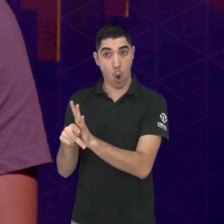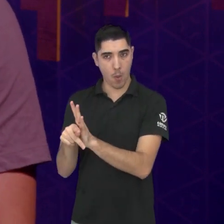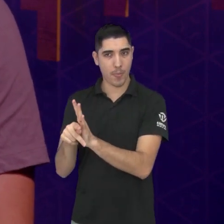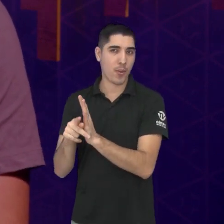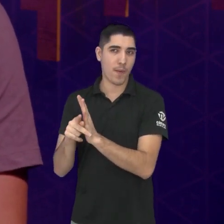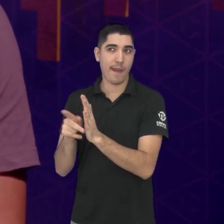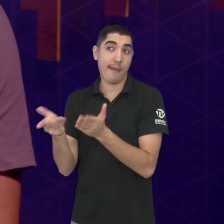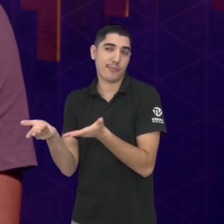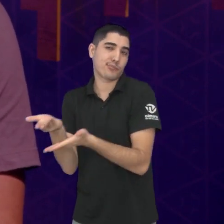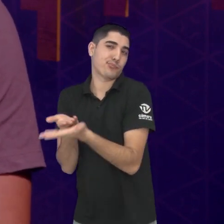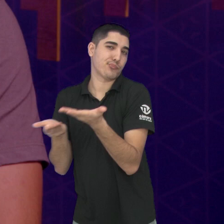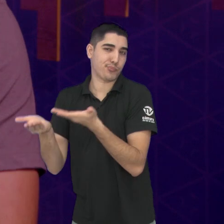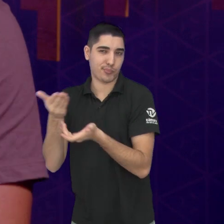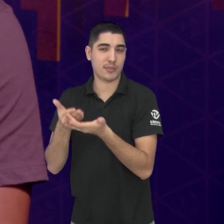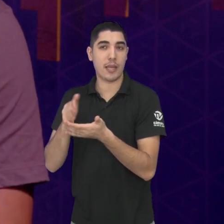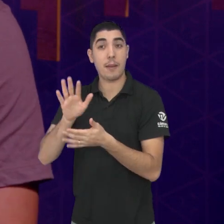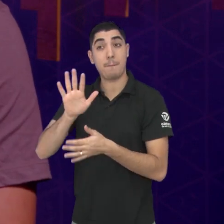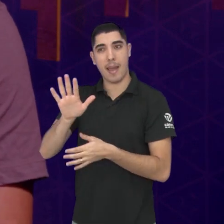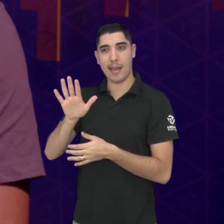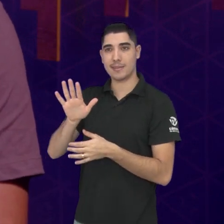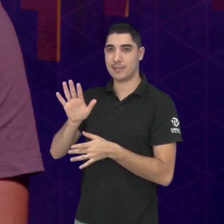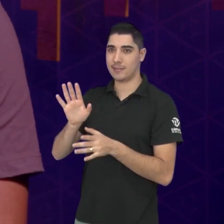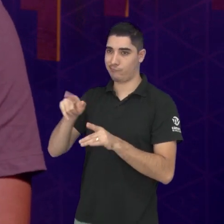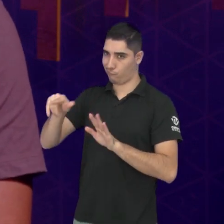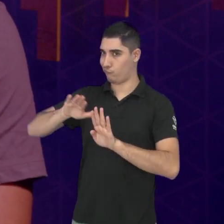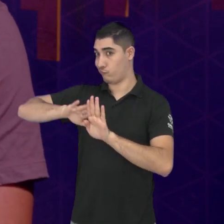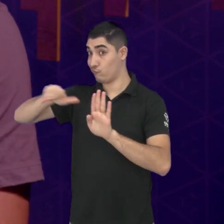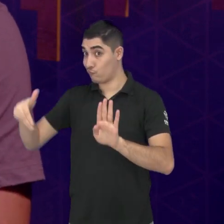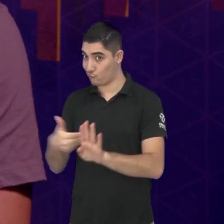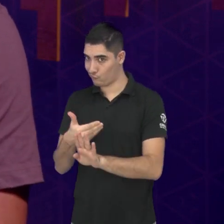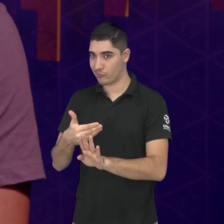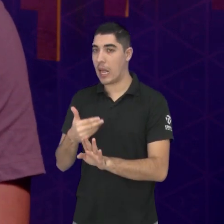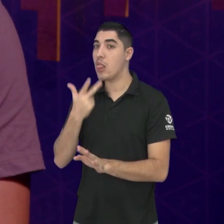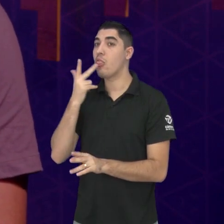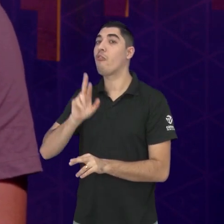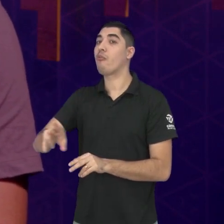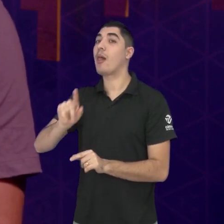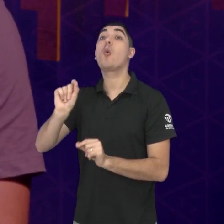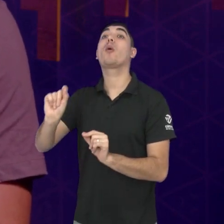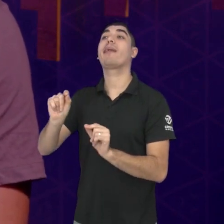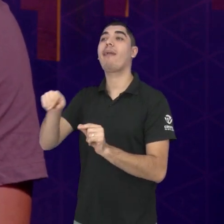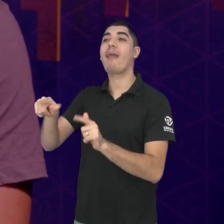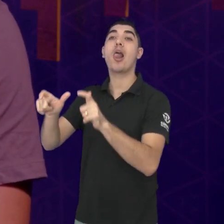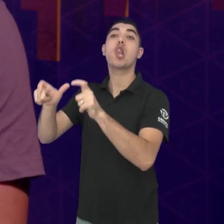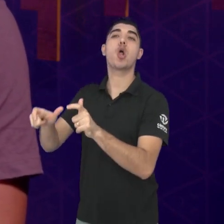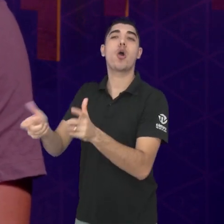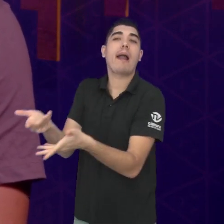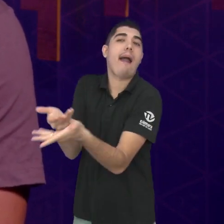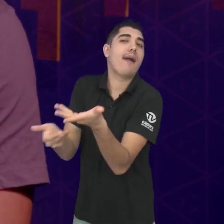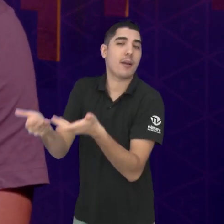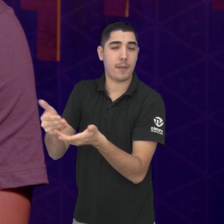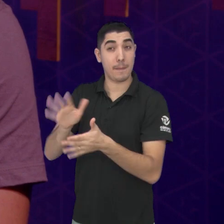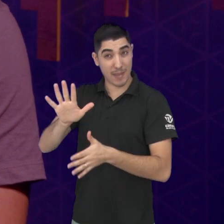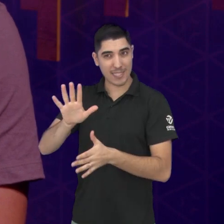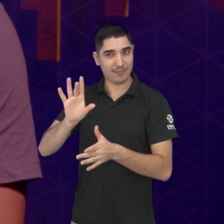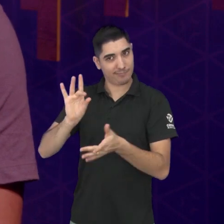assim, eles não falam abertamente o que é esse tipo de entretenimento, mas é um entretenimento